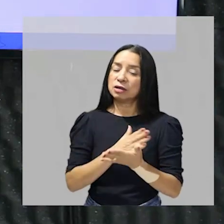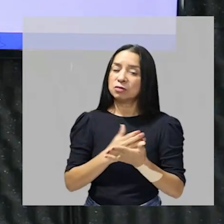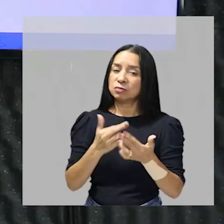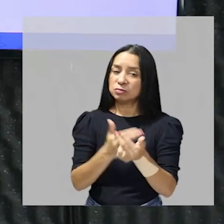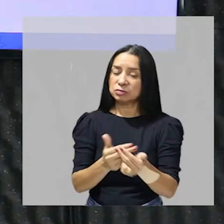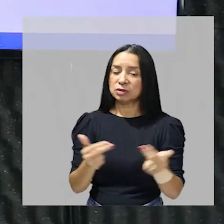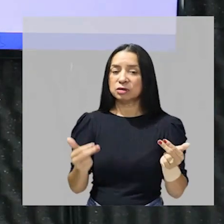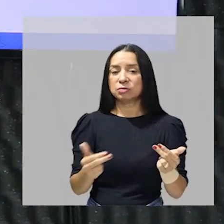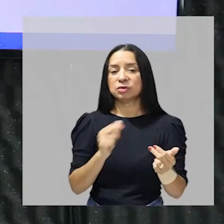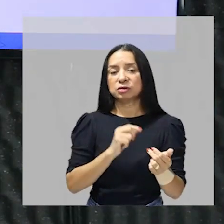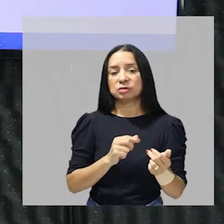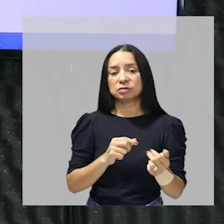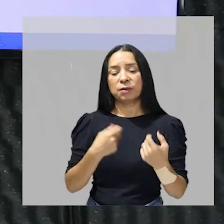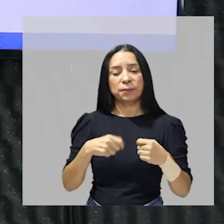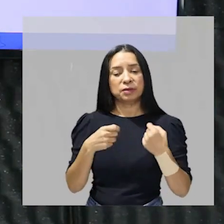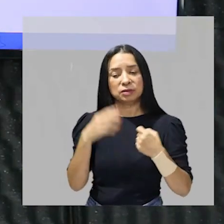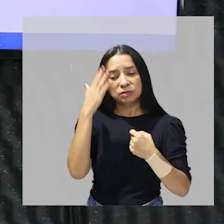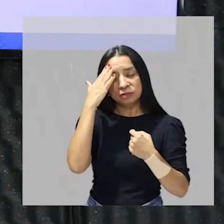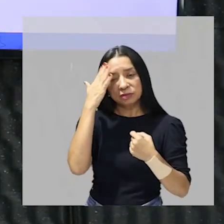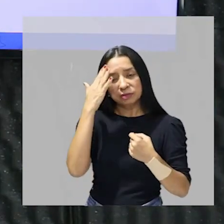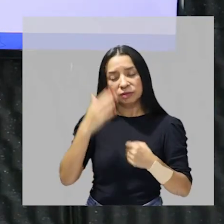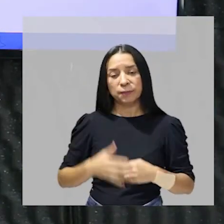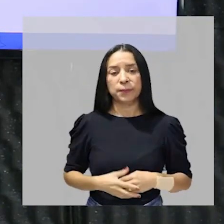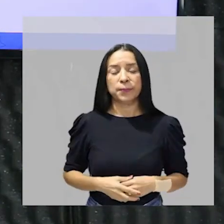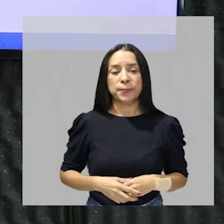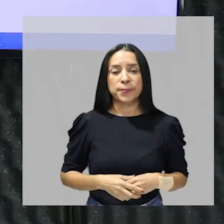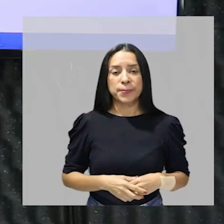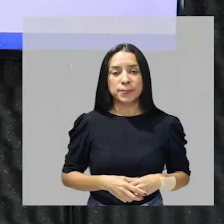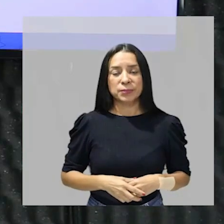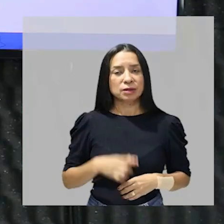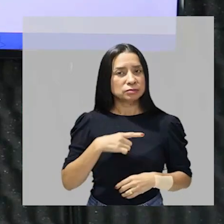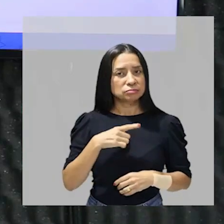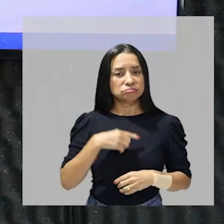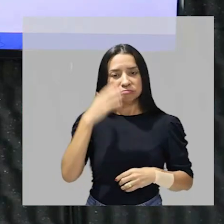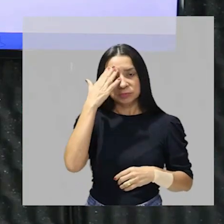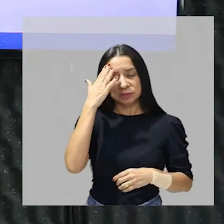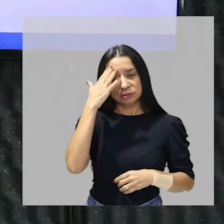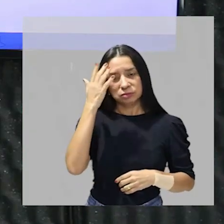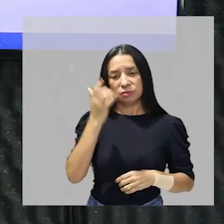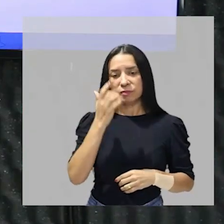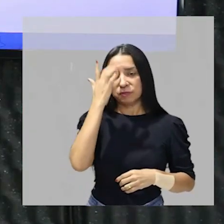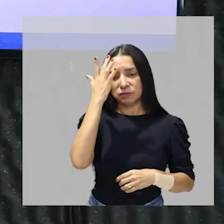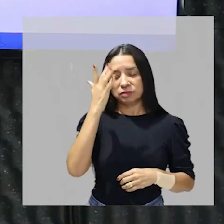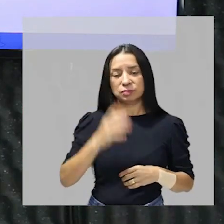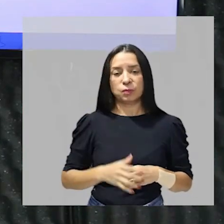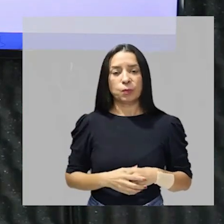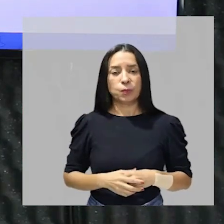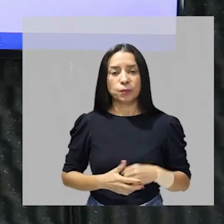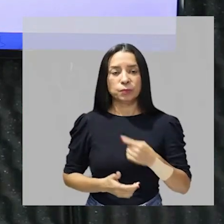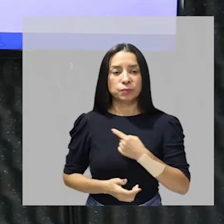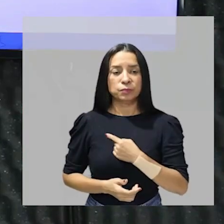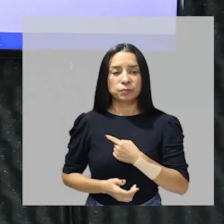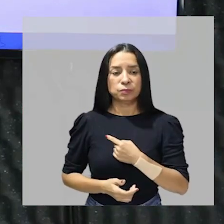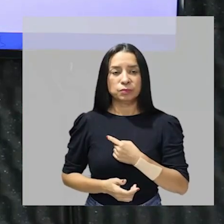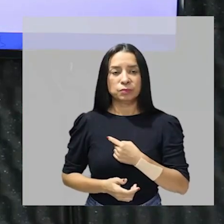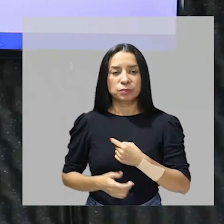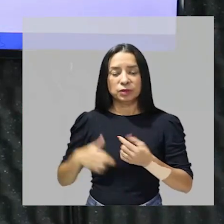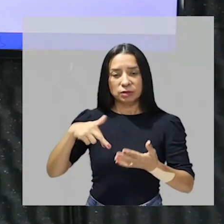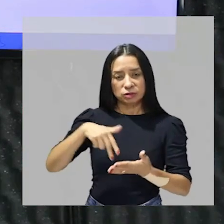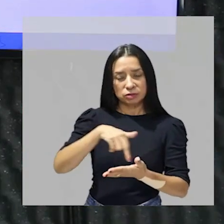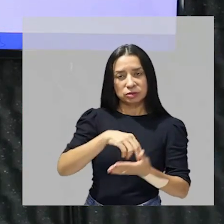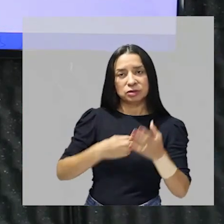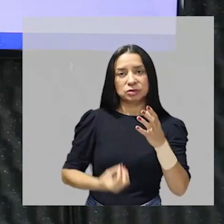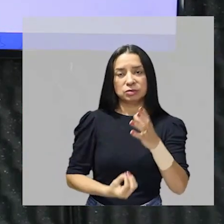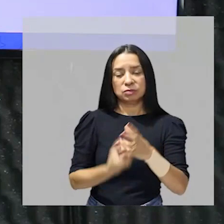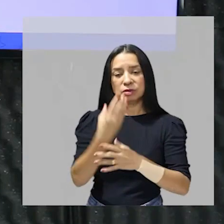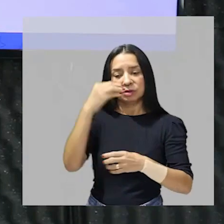eu quero que vocês entendam, que vocês tenham essa compreensão. E vocês tendo essa compreensão fica bem facilitado. A ginástica, ela aparece dentro dos